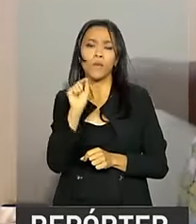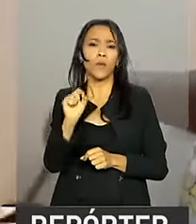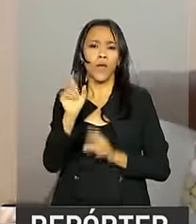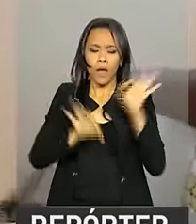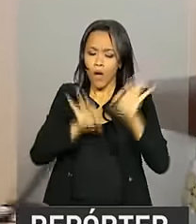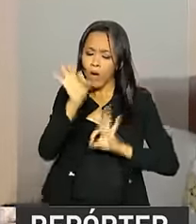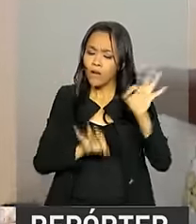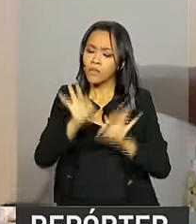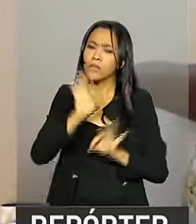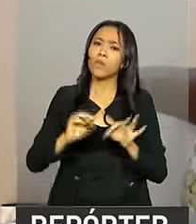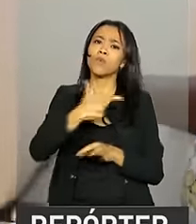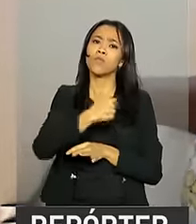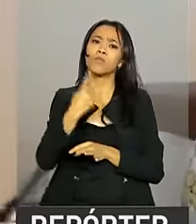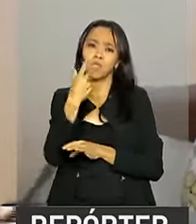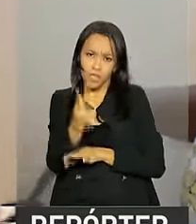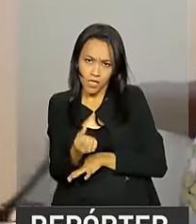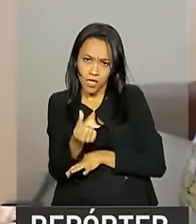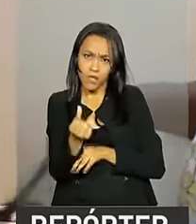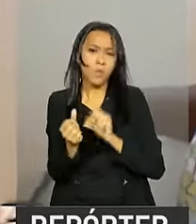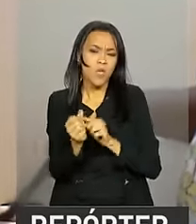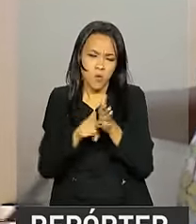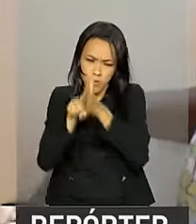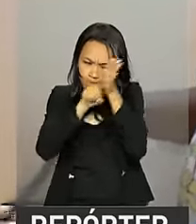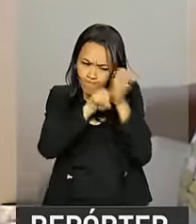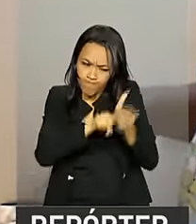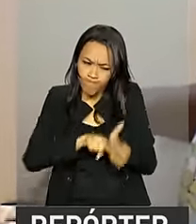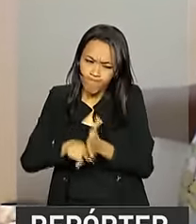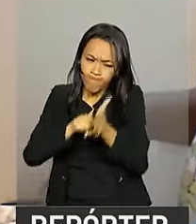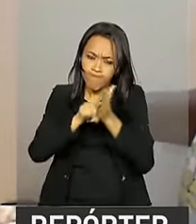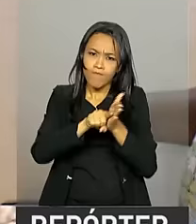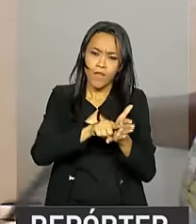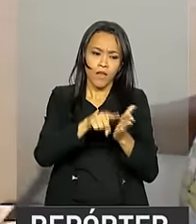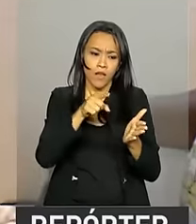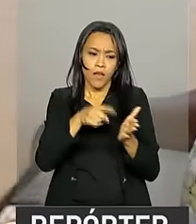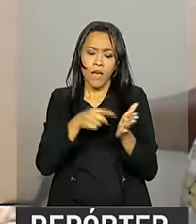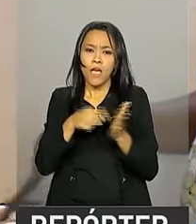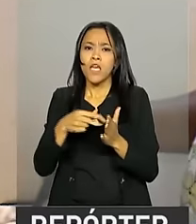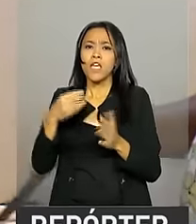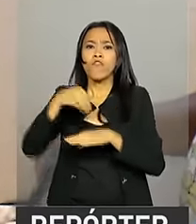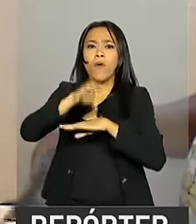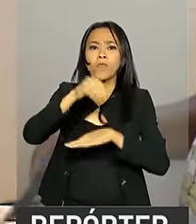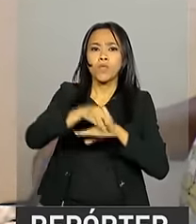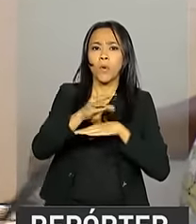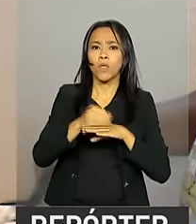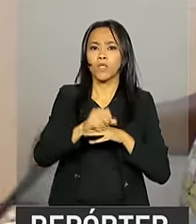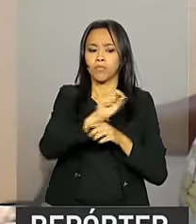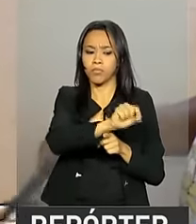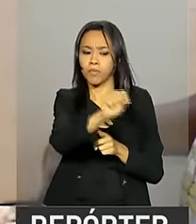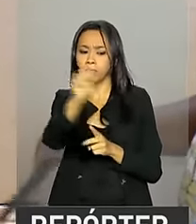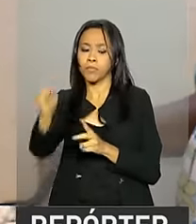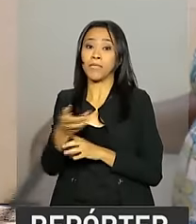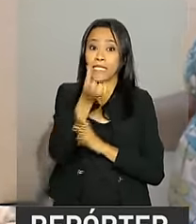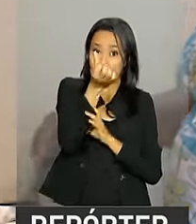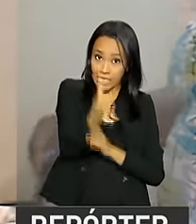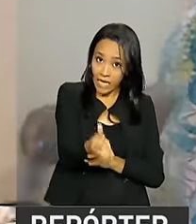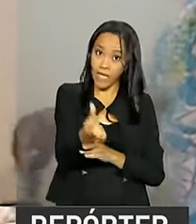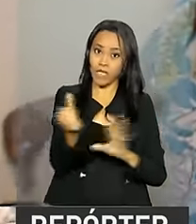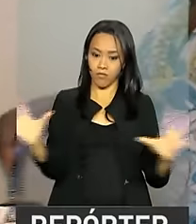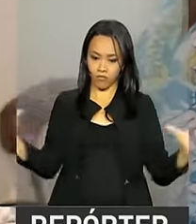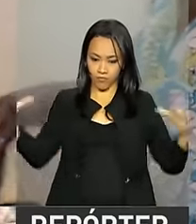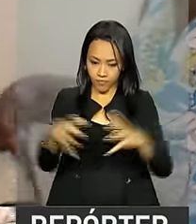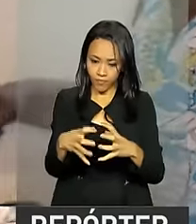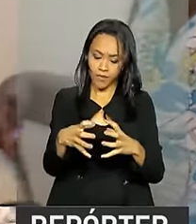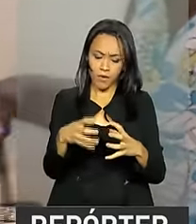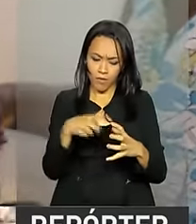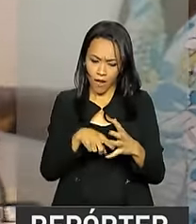em 2016 uma espécie de pente fino. Cruzou informações de 6 bases de dados do governo federal.